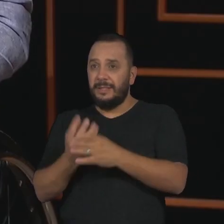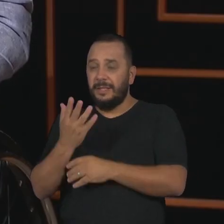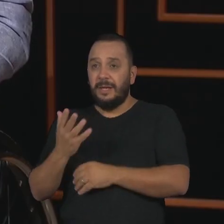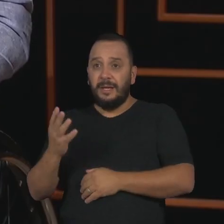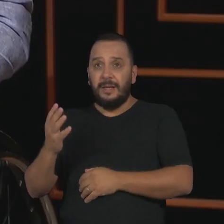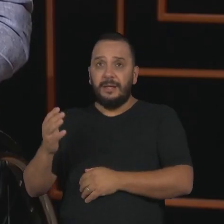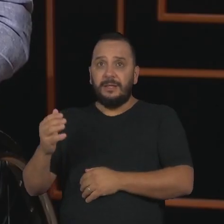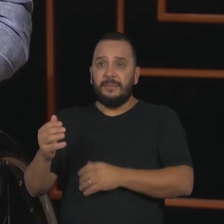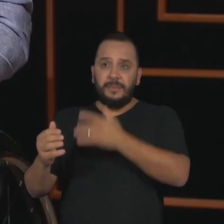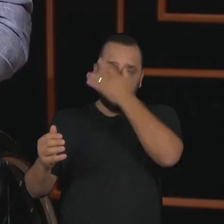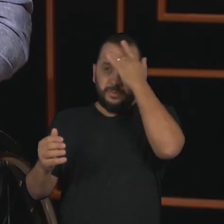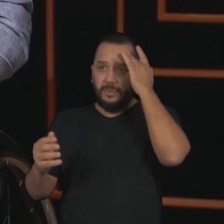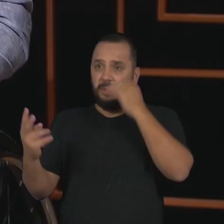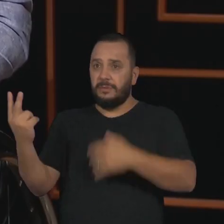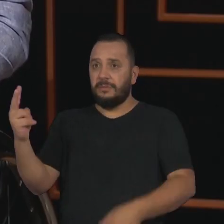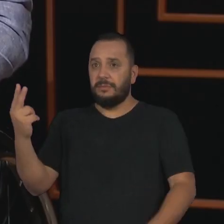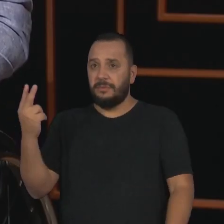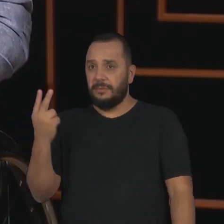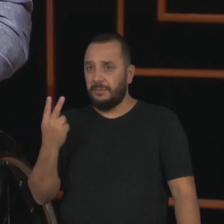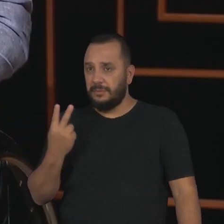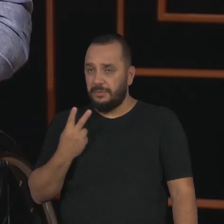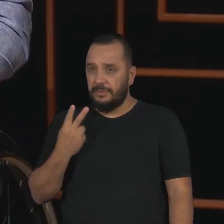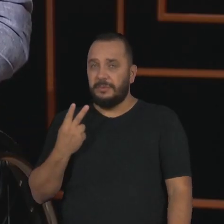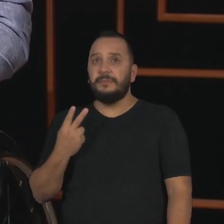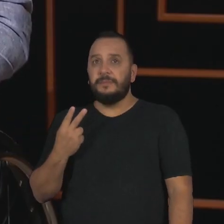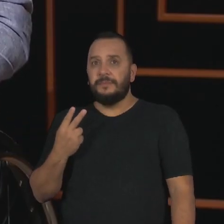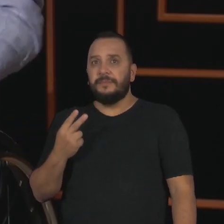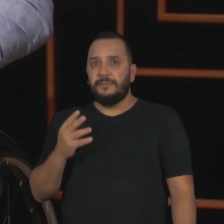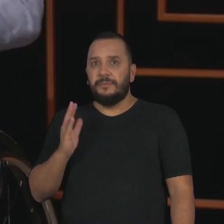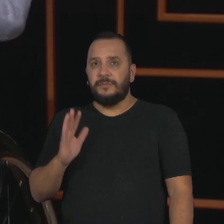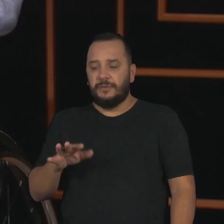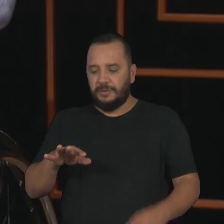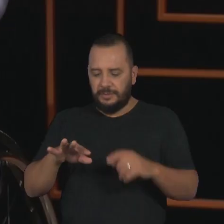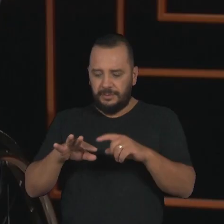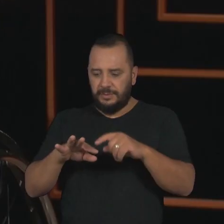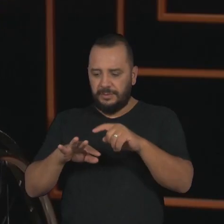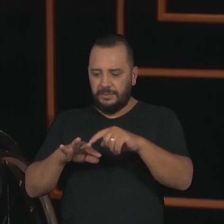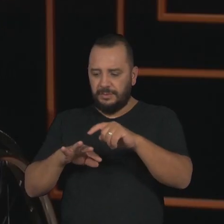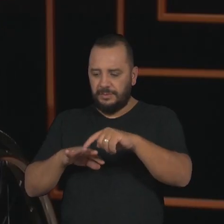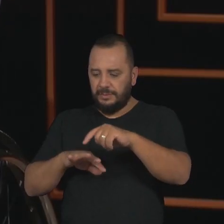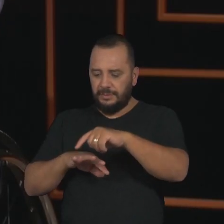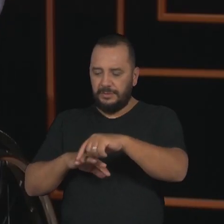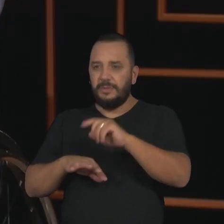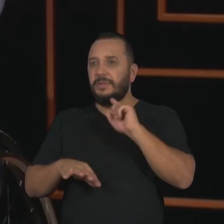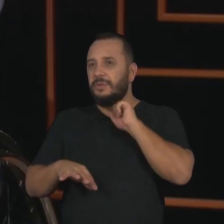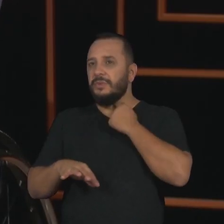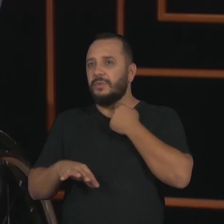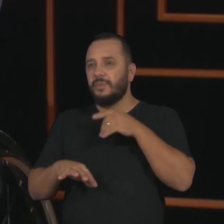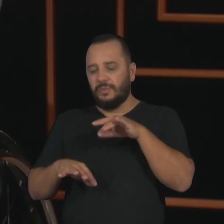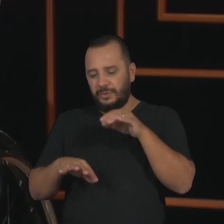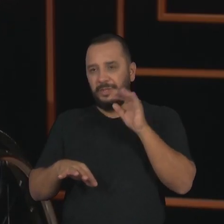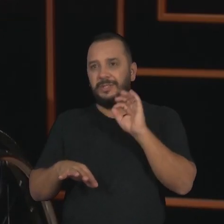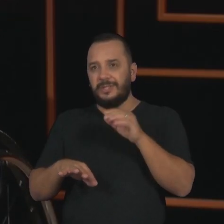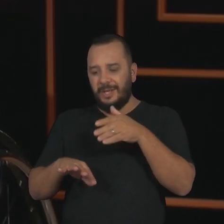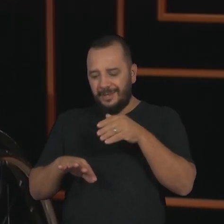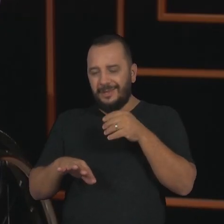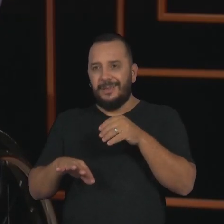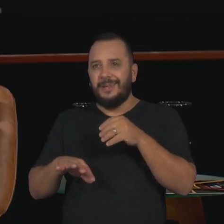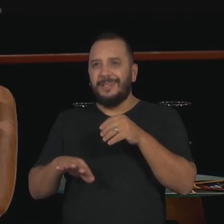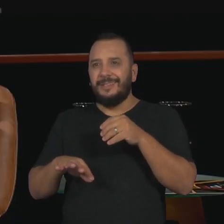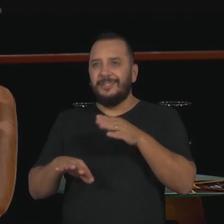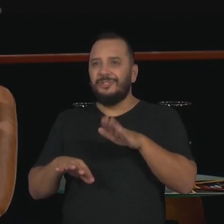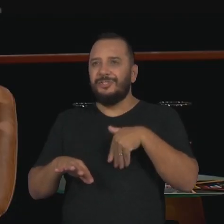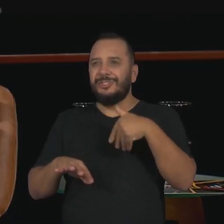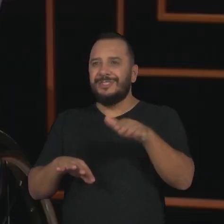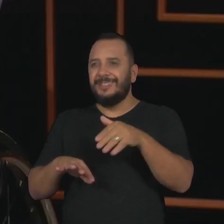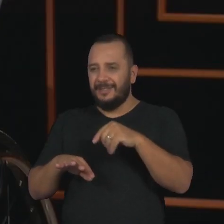vem no meu ateliê e eles estão com as unhas sujas de tinta. Falei,